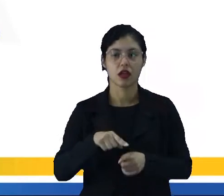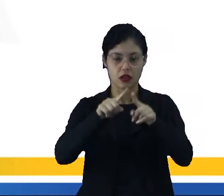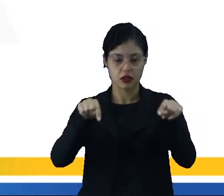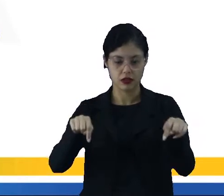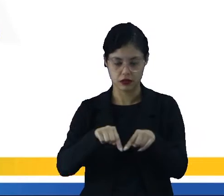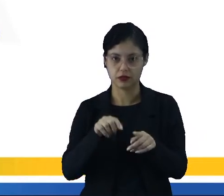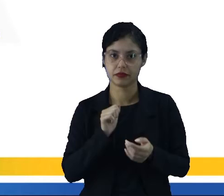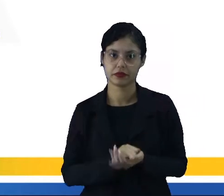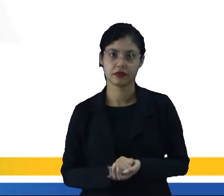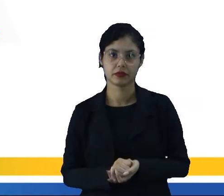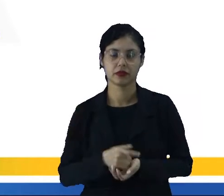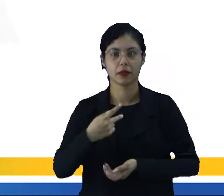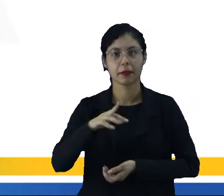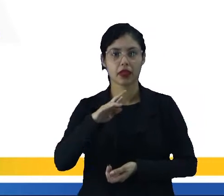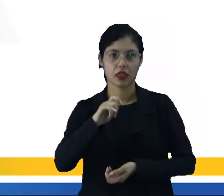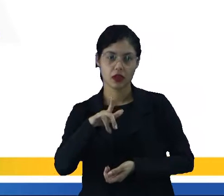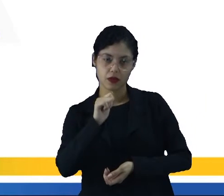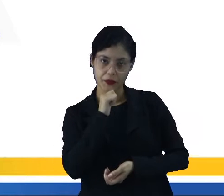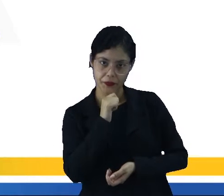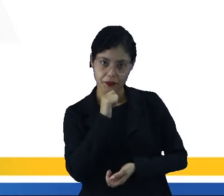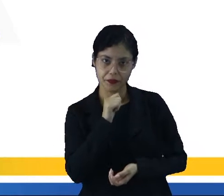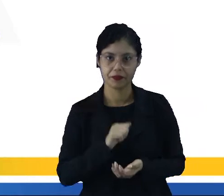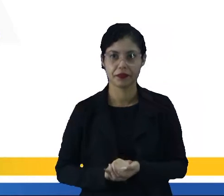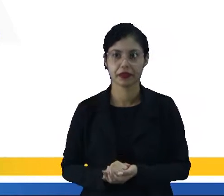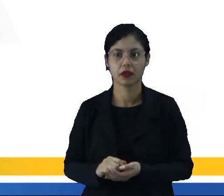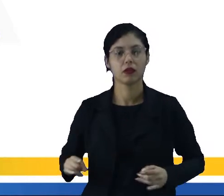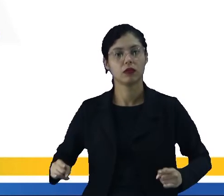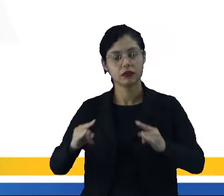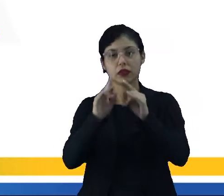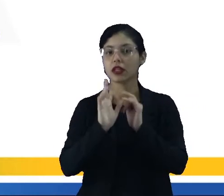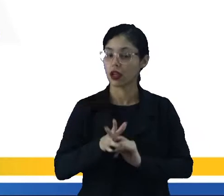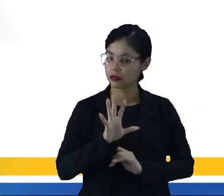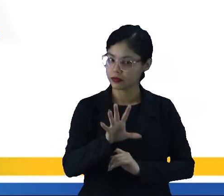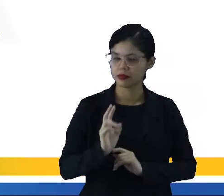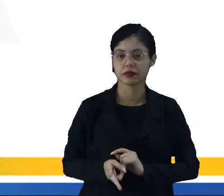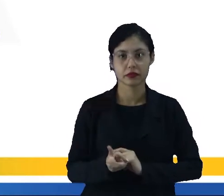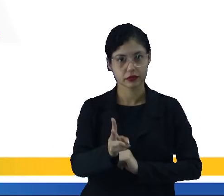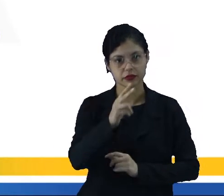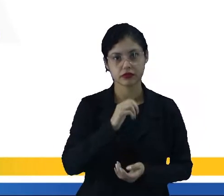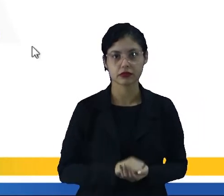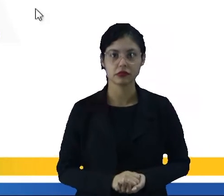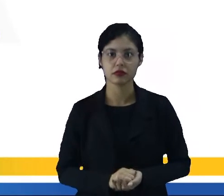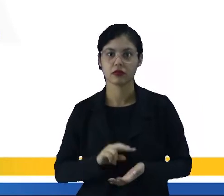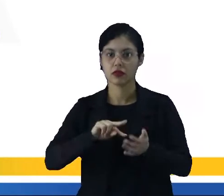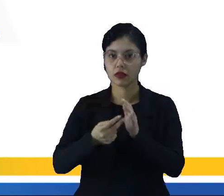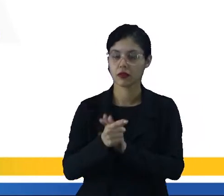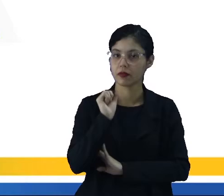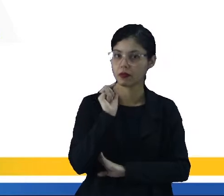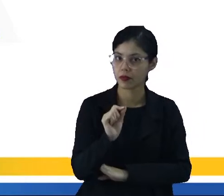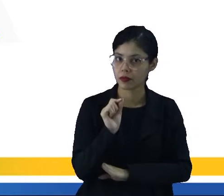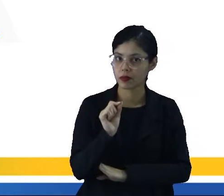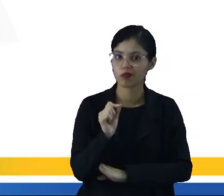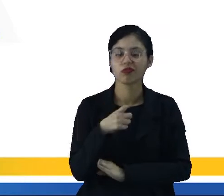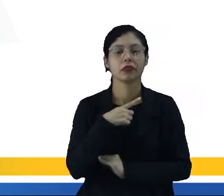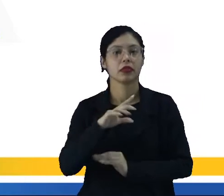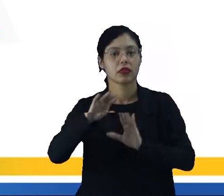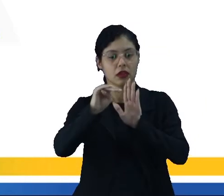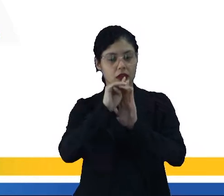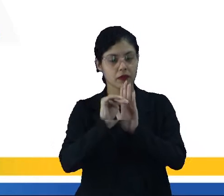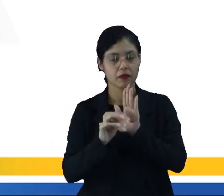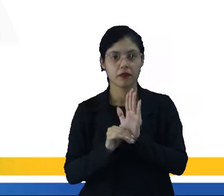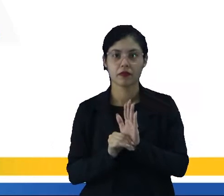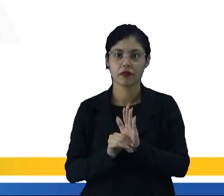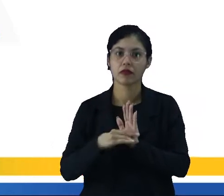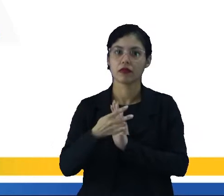se a base é pentagonal ela é uma pirâmide pentagonal e assim sucessivamente quer dizer que a classificação da pirâmide